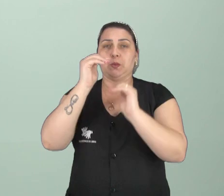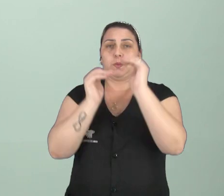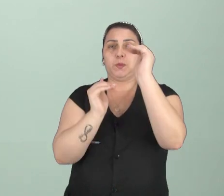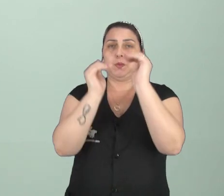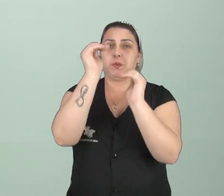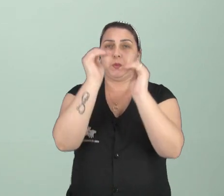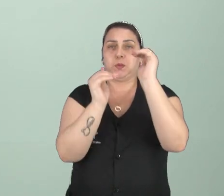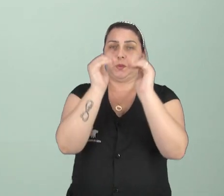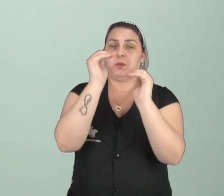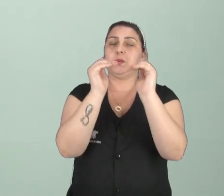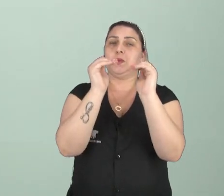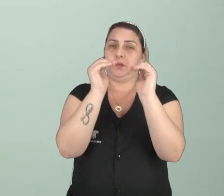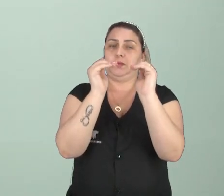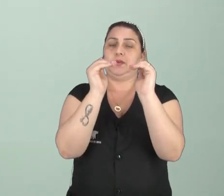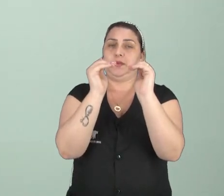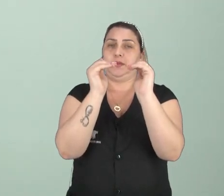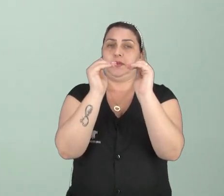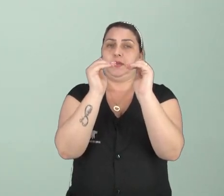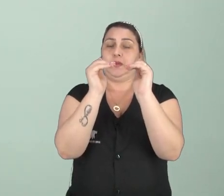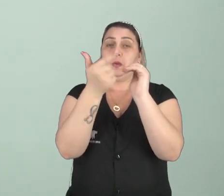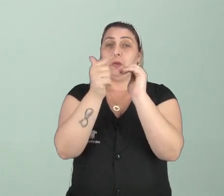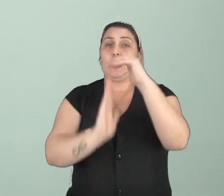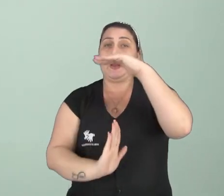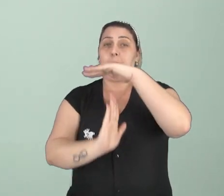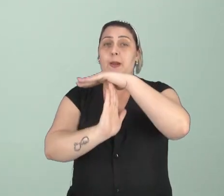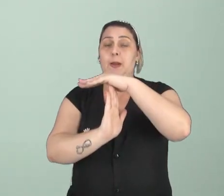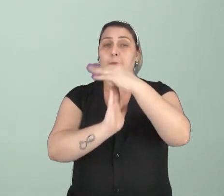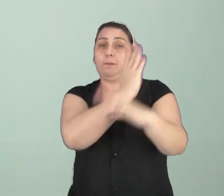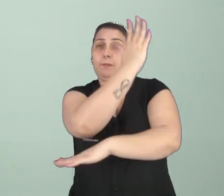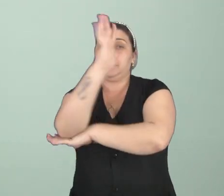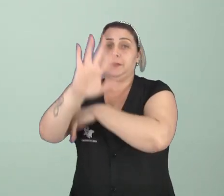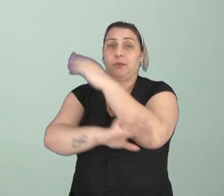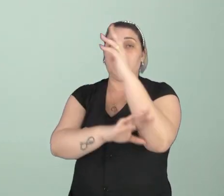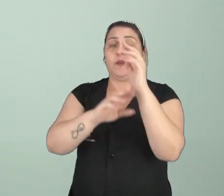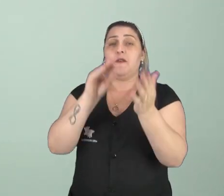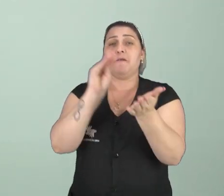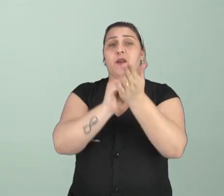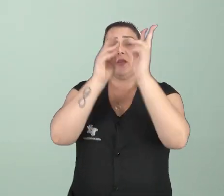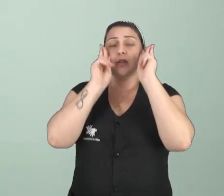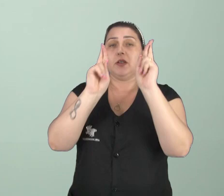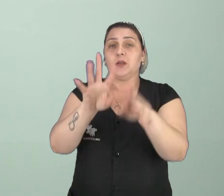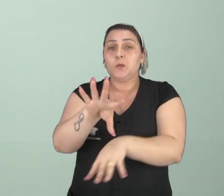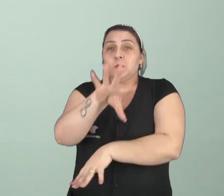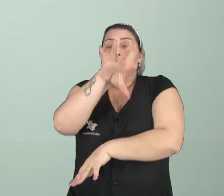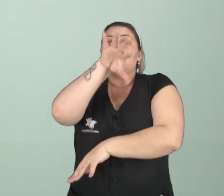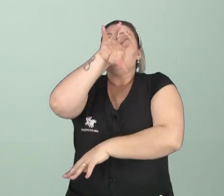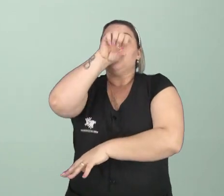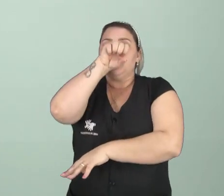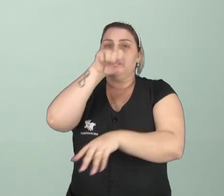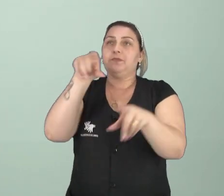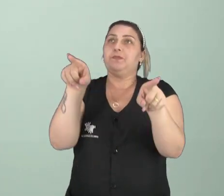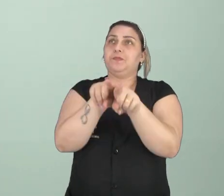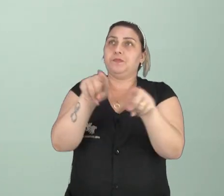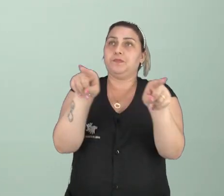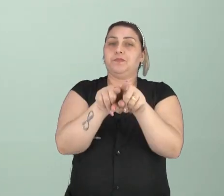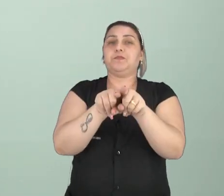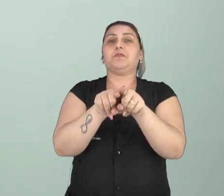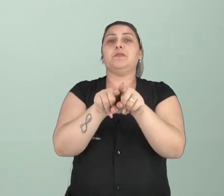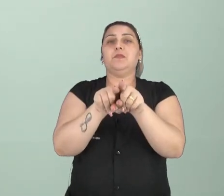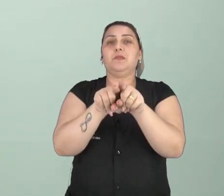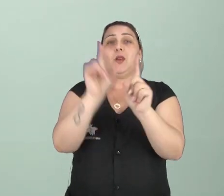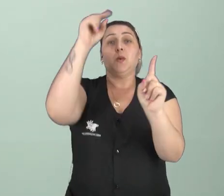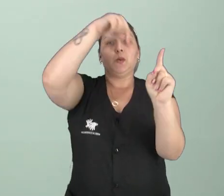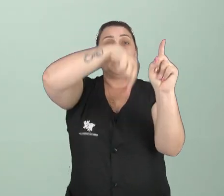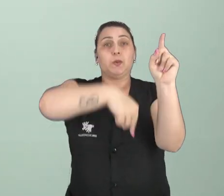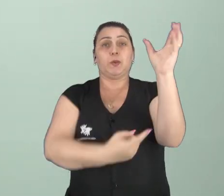equilíbrio muito grande e a gente depende muito da natureza para a gente respirar, o próprio processo de